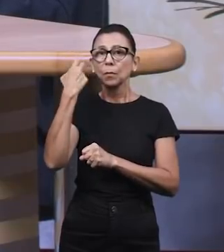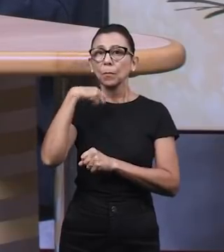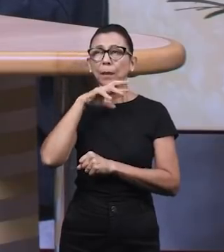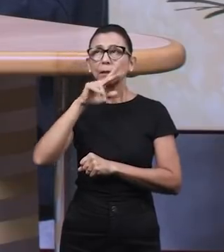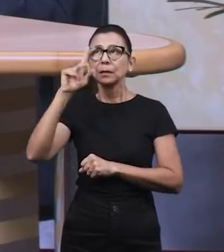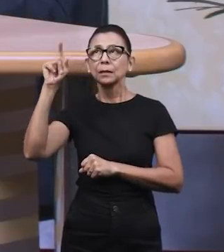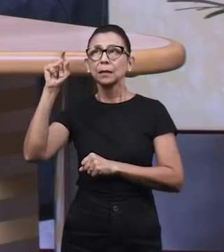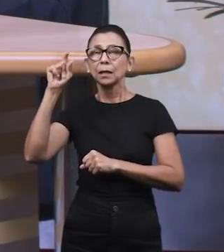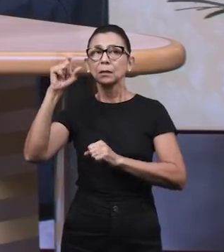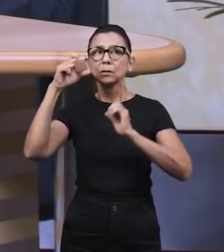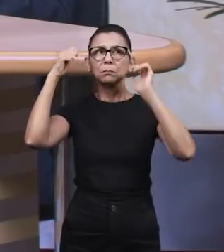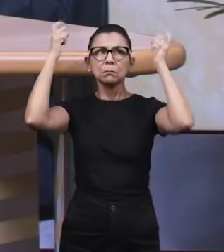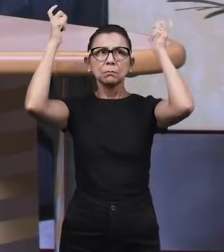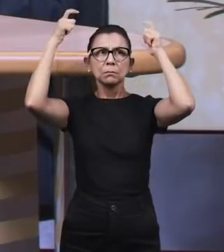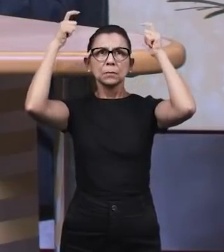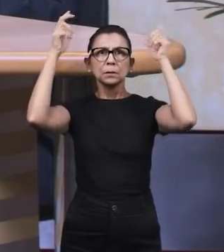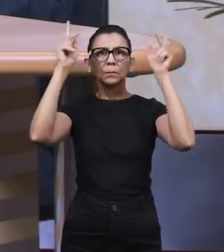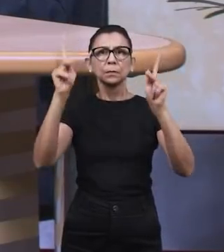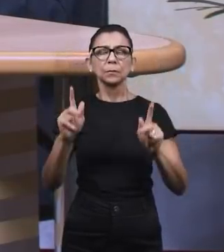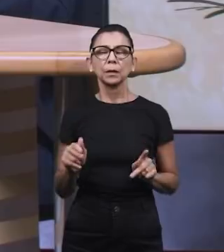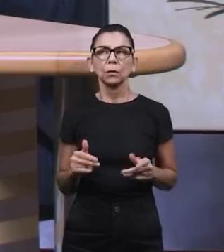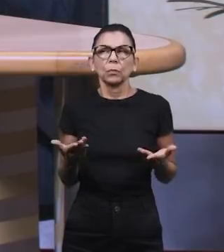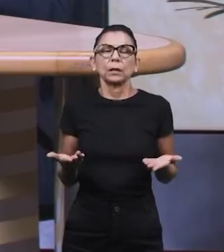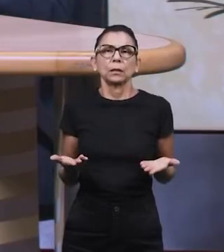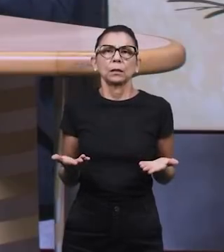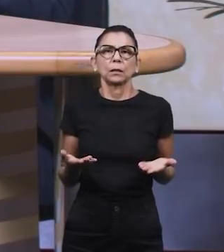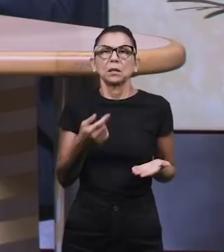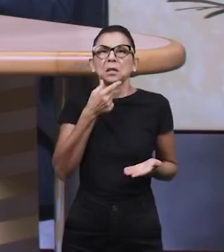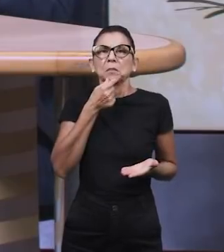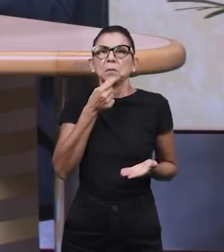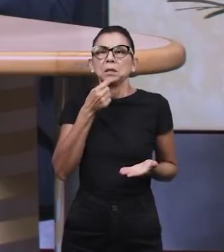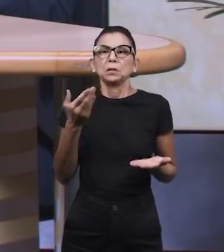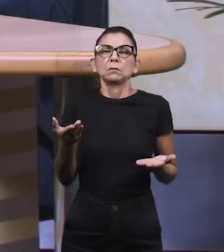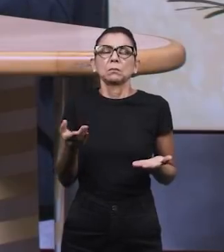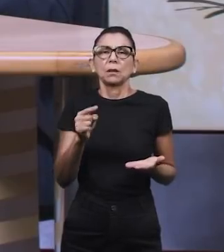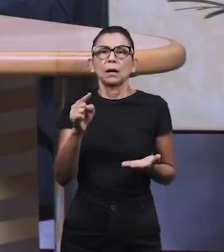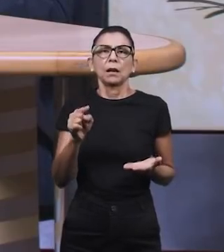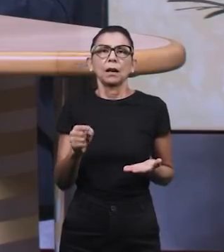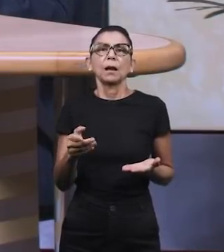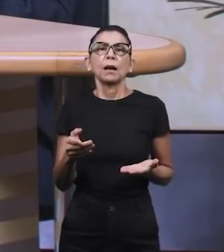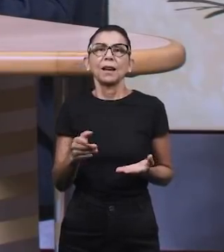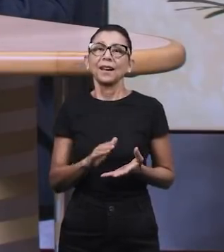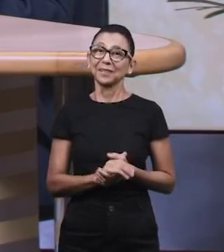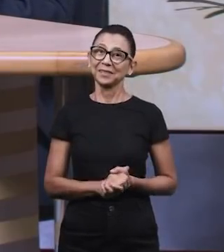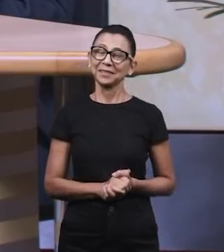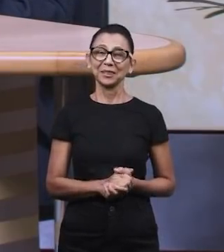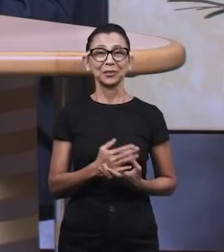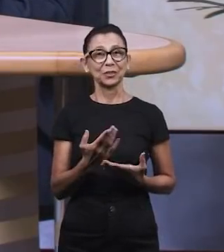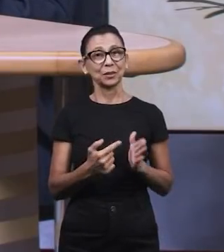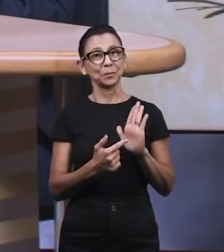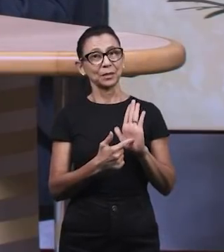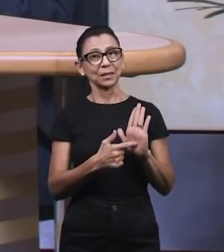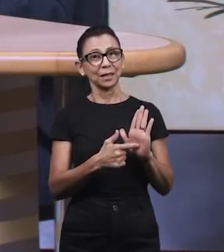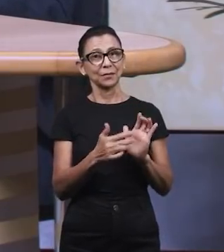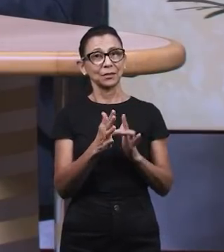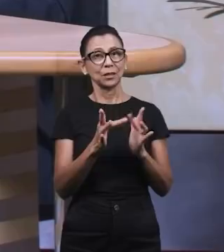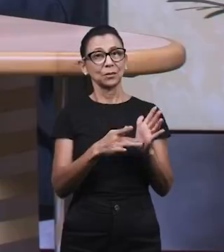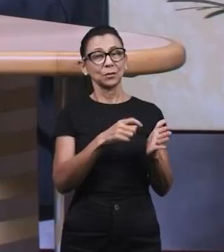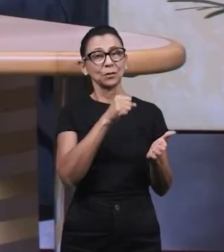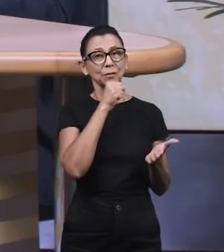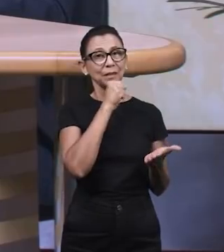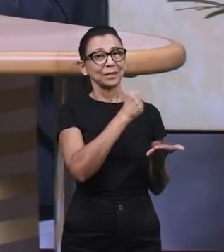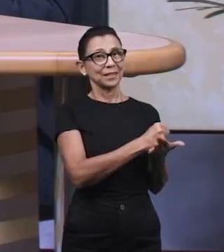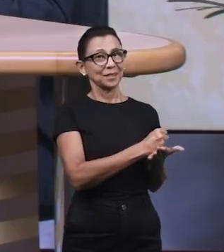está tudo bem, mas que menino é esse? Então ali é que está exatamente o segredo de Jesus no Velho Testamento. E um